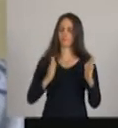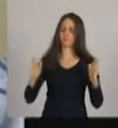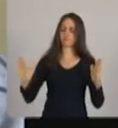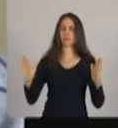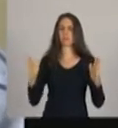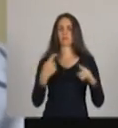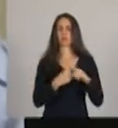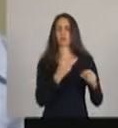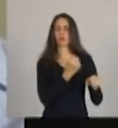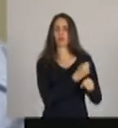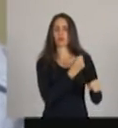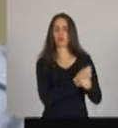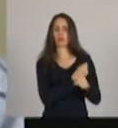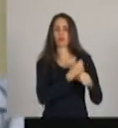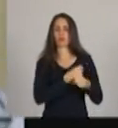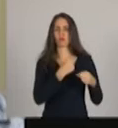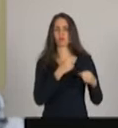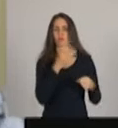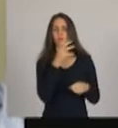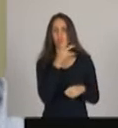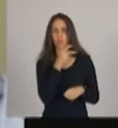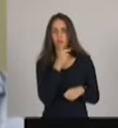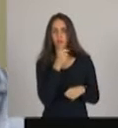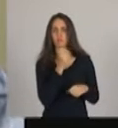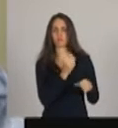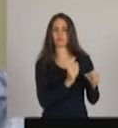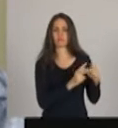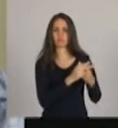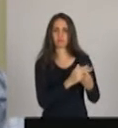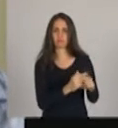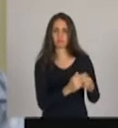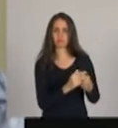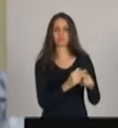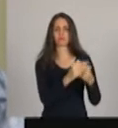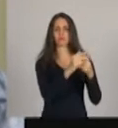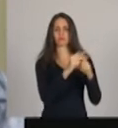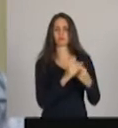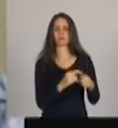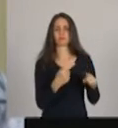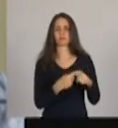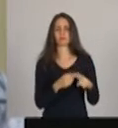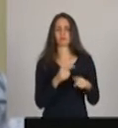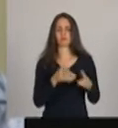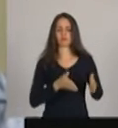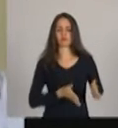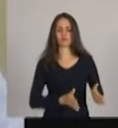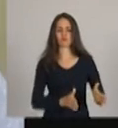obras grandes. Só de elevatória, de